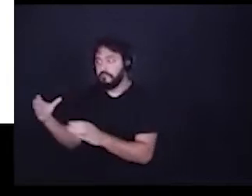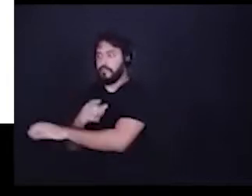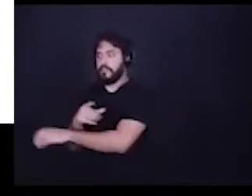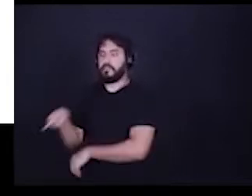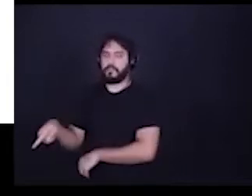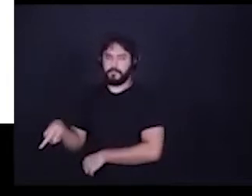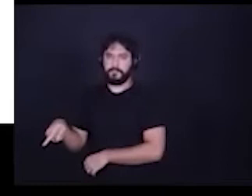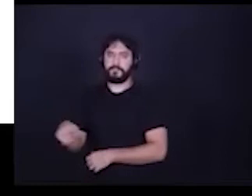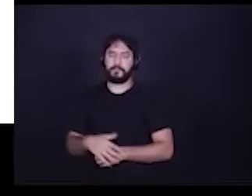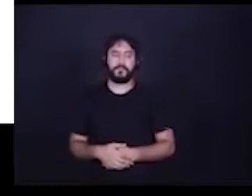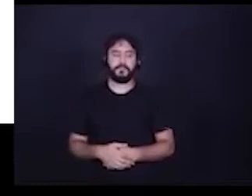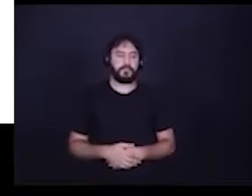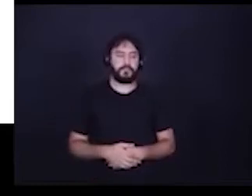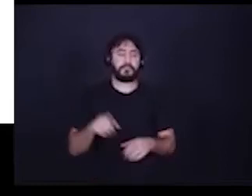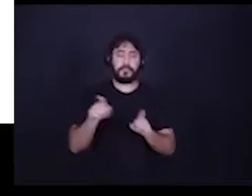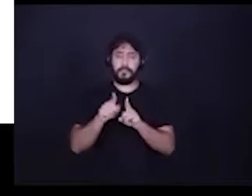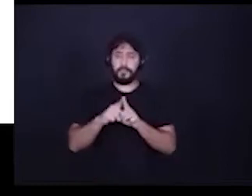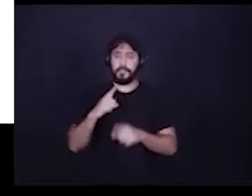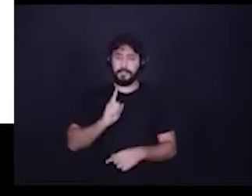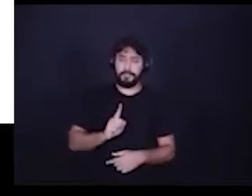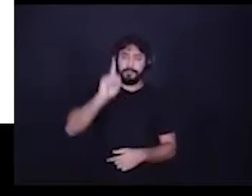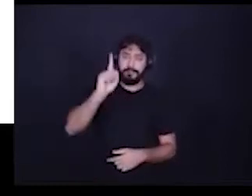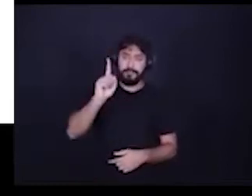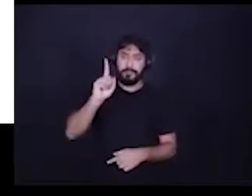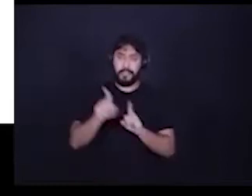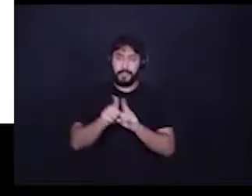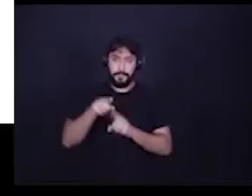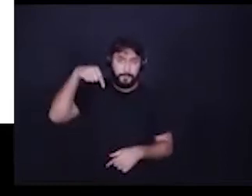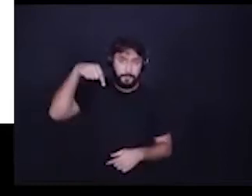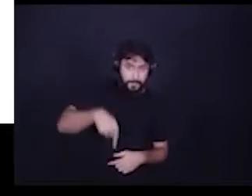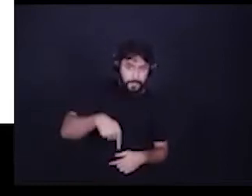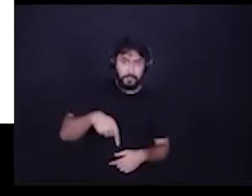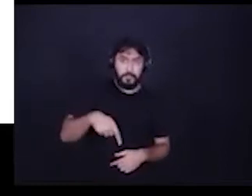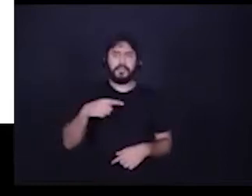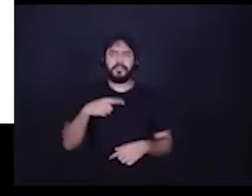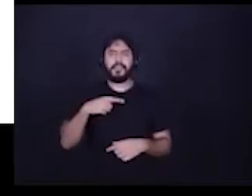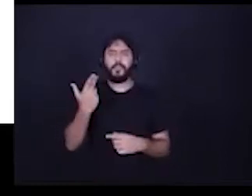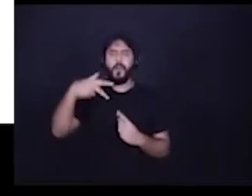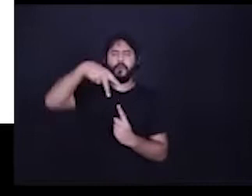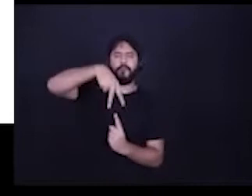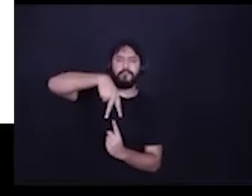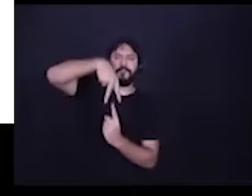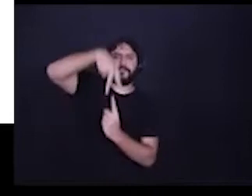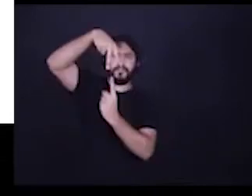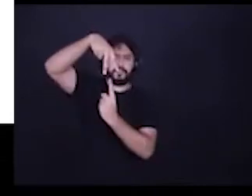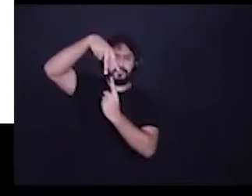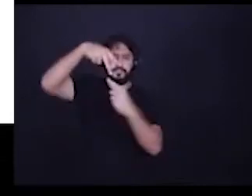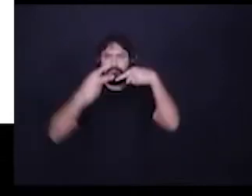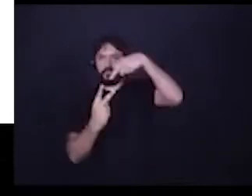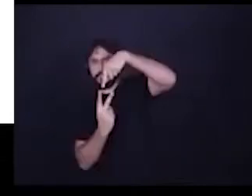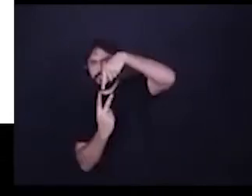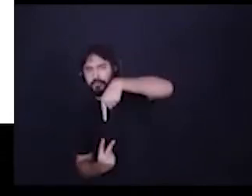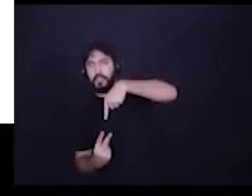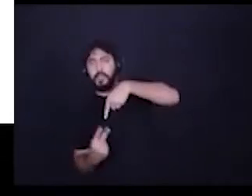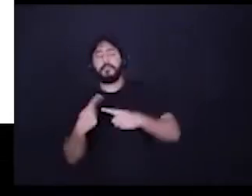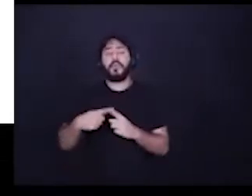Nos eixos aí, acima e abaixo, né, desse círculo, eu coloquei essa flecha, essas duas flechas apontadas para cima e para baixo, porque é o contexto,